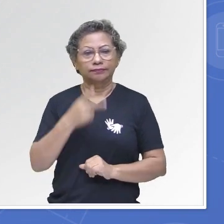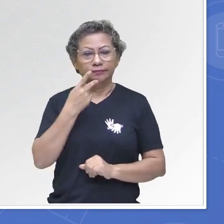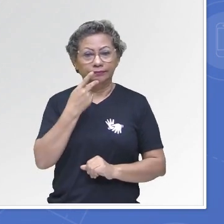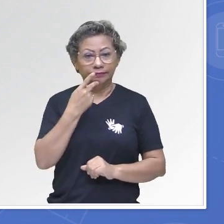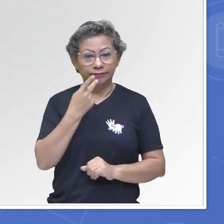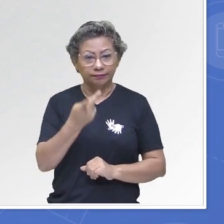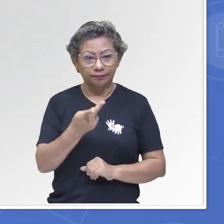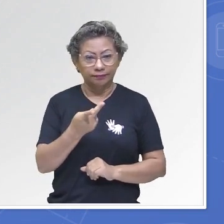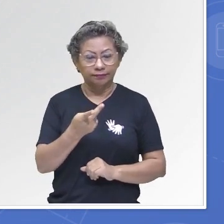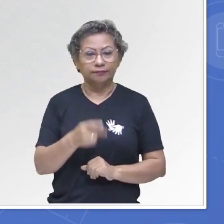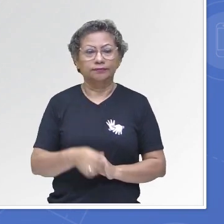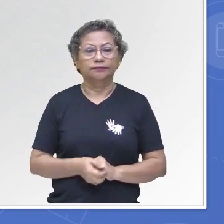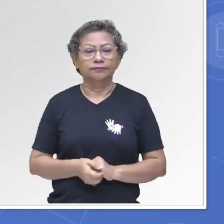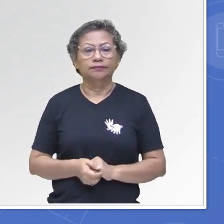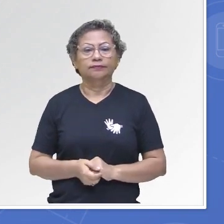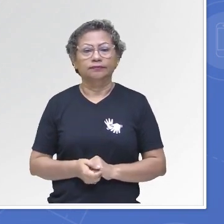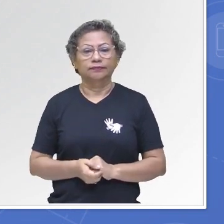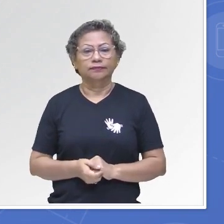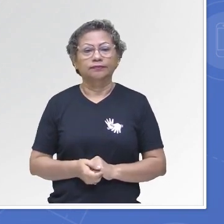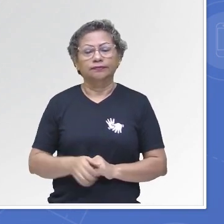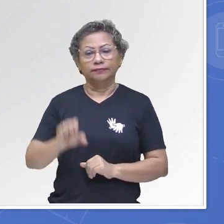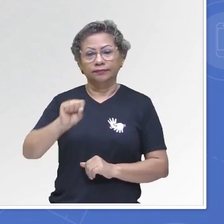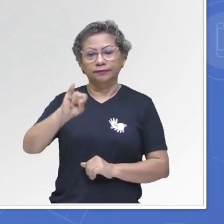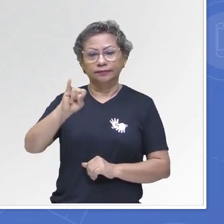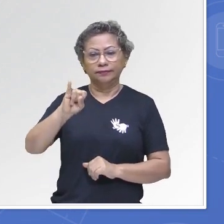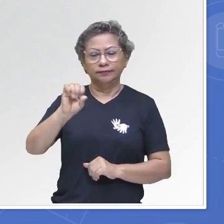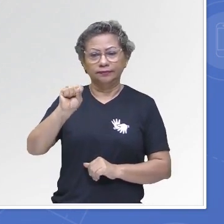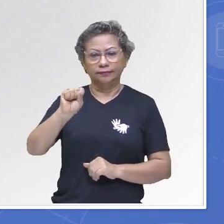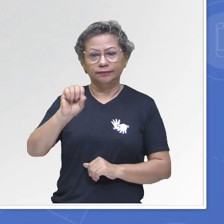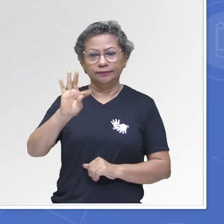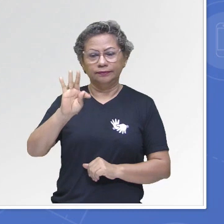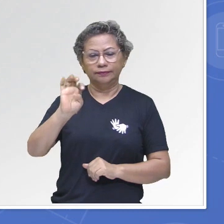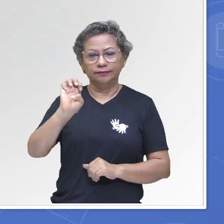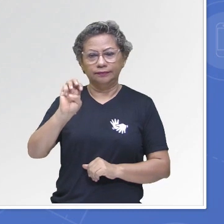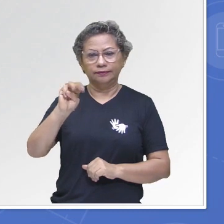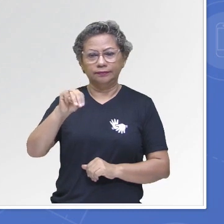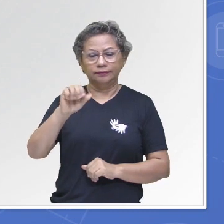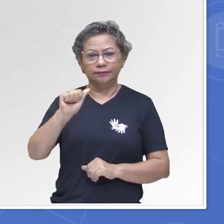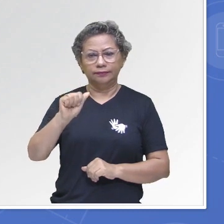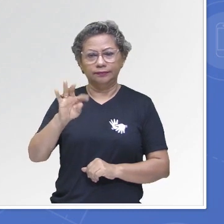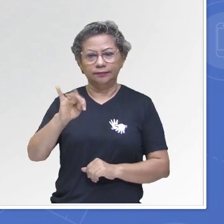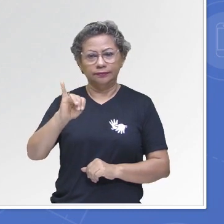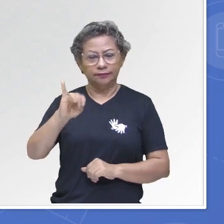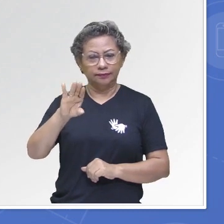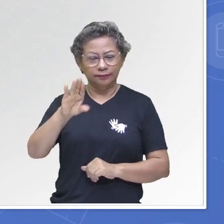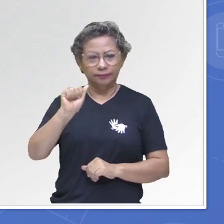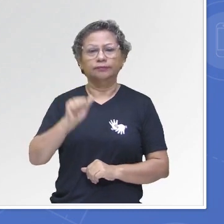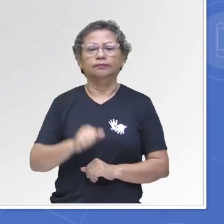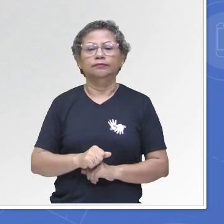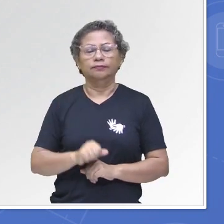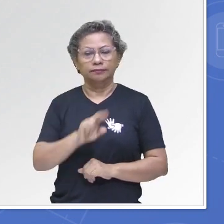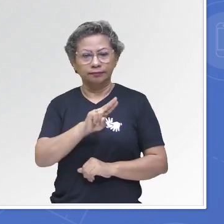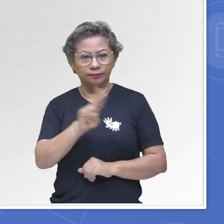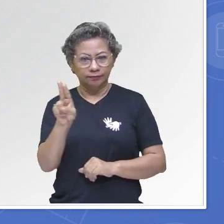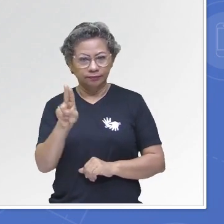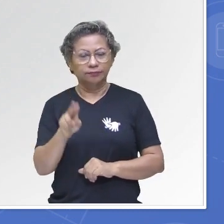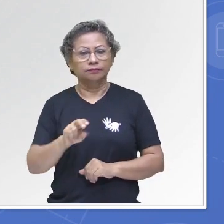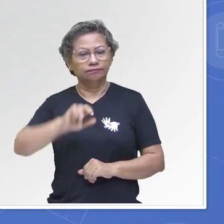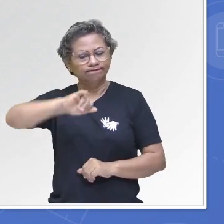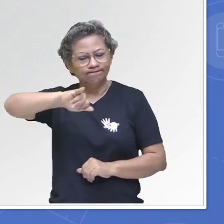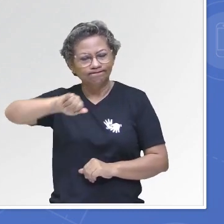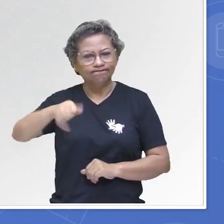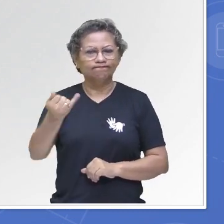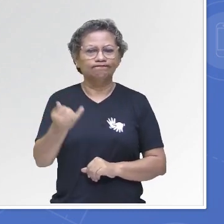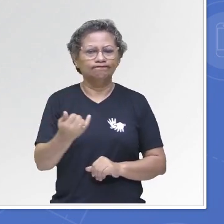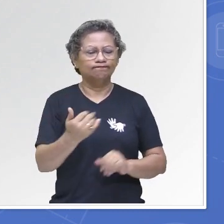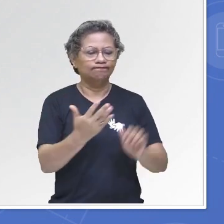Uma amostragem aleatória sistemática, tá? Ele aproveitou, então, a fila do cinema, selecionou